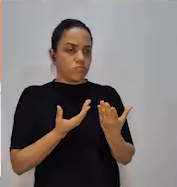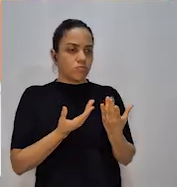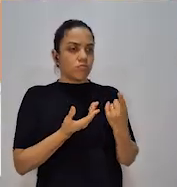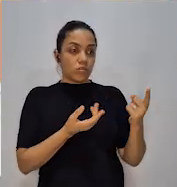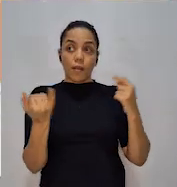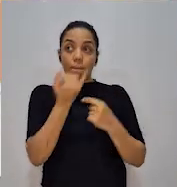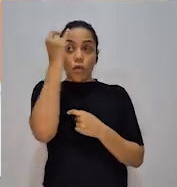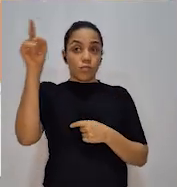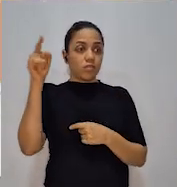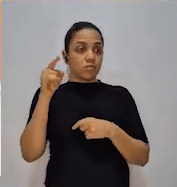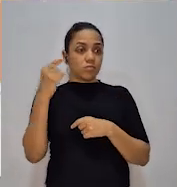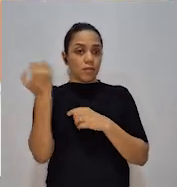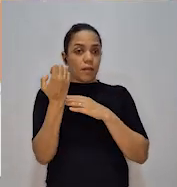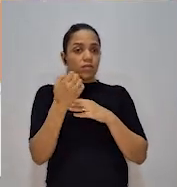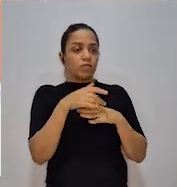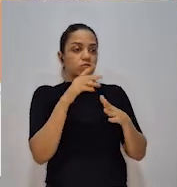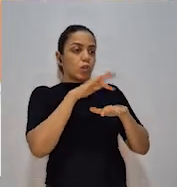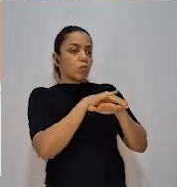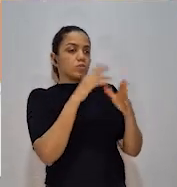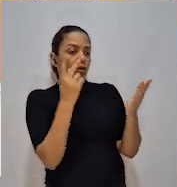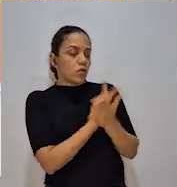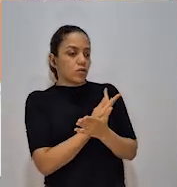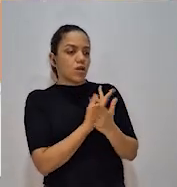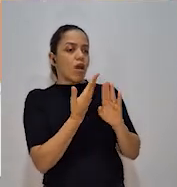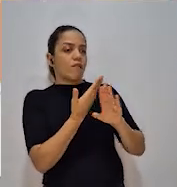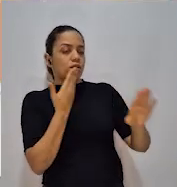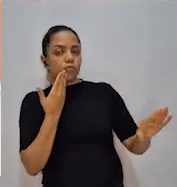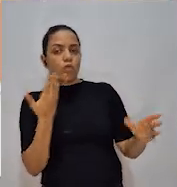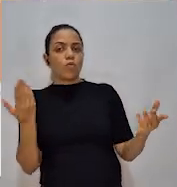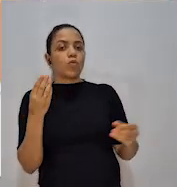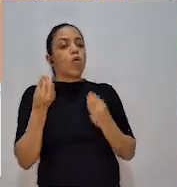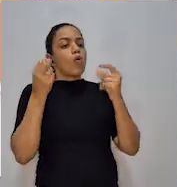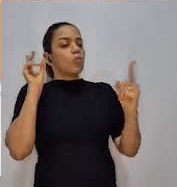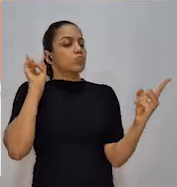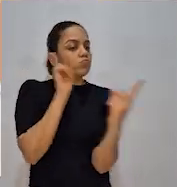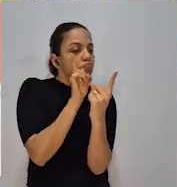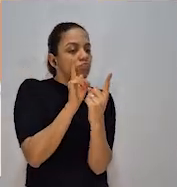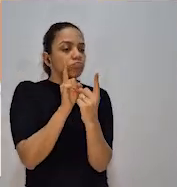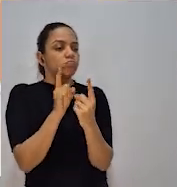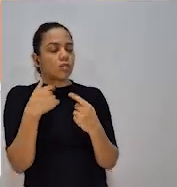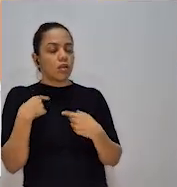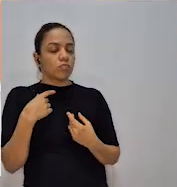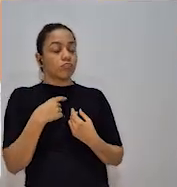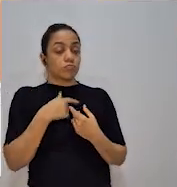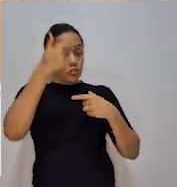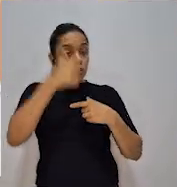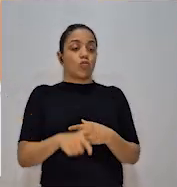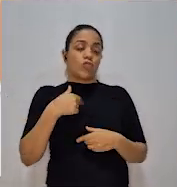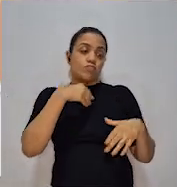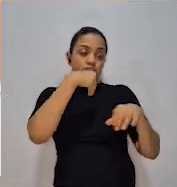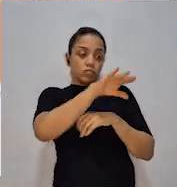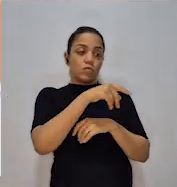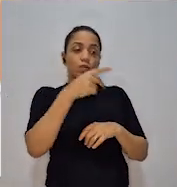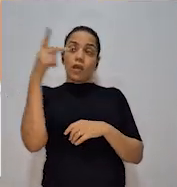organização, né? Por ter adoecido, precisa ser cuidado, né? Então, eu volto à necessidade do olhar